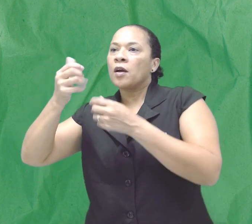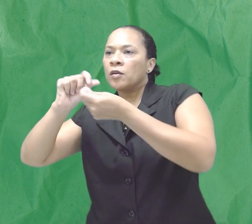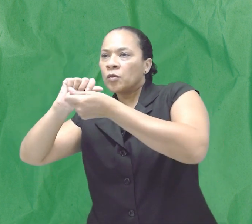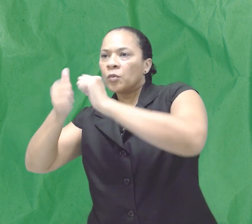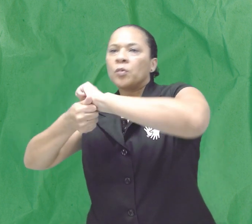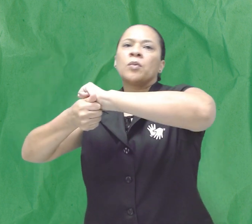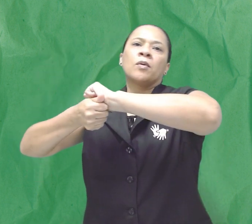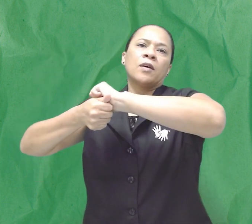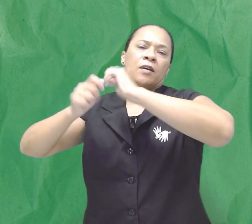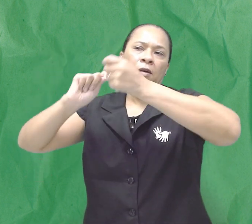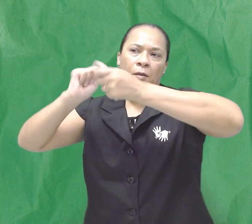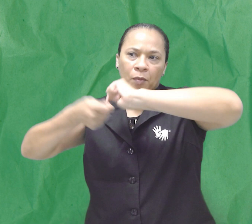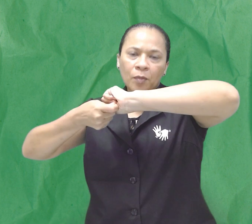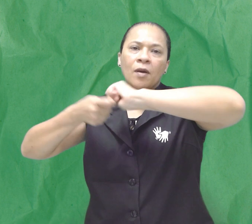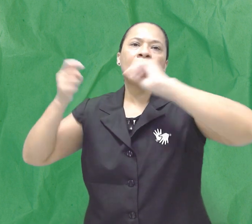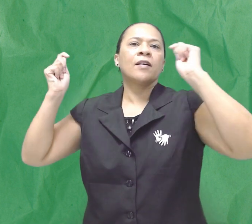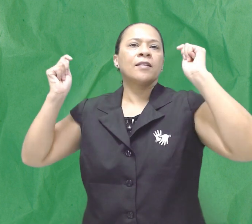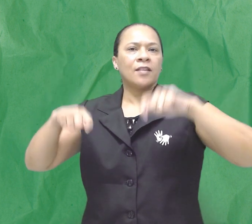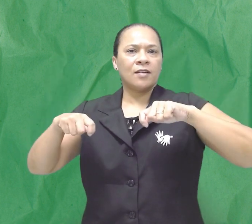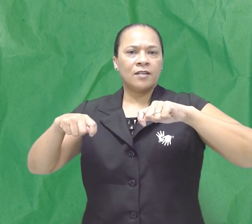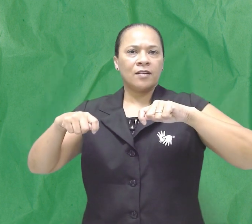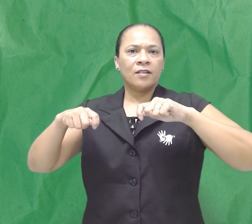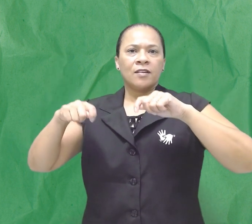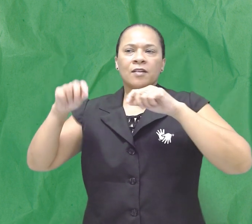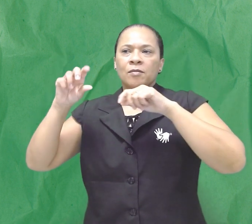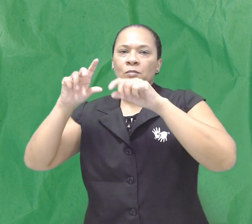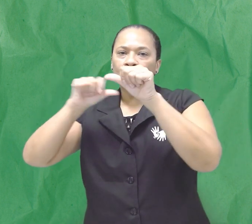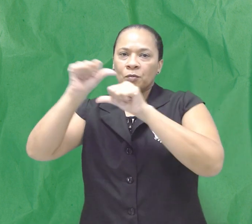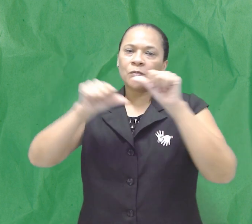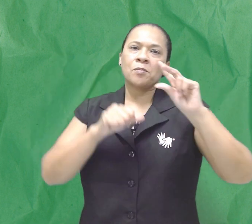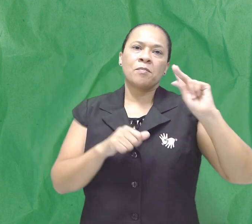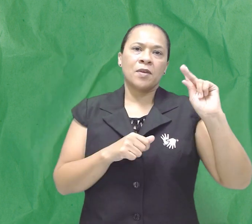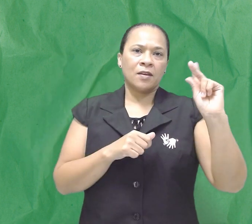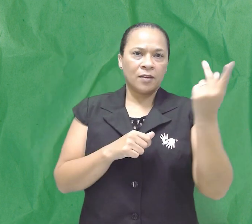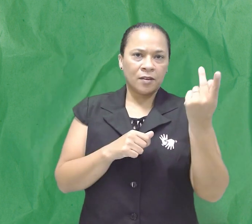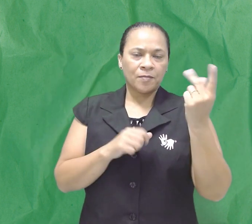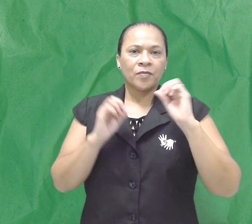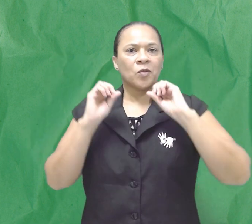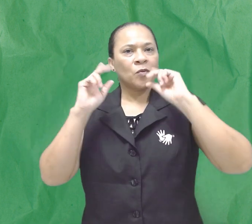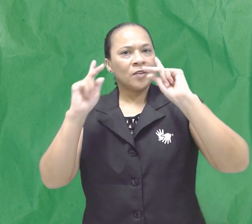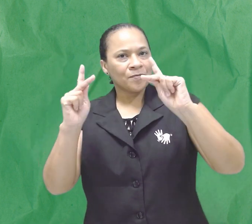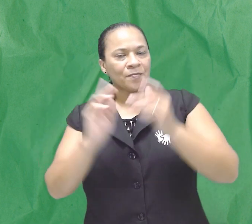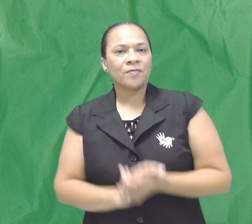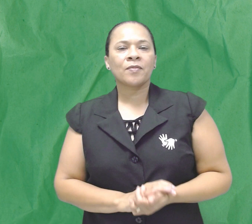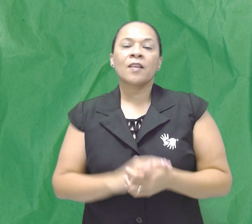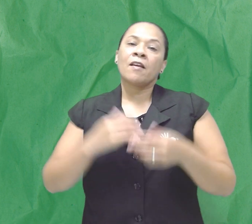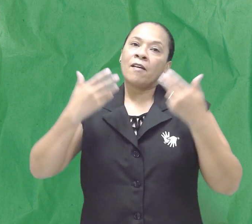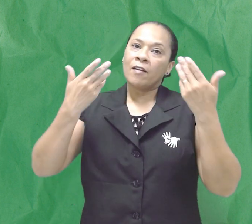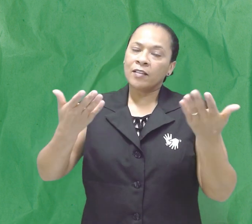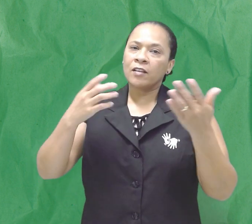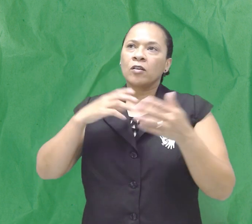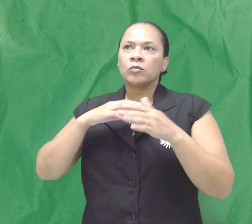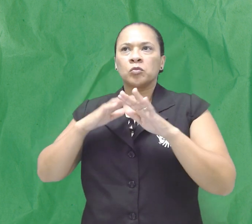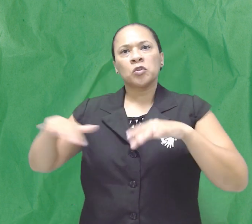conversão, né, desse sinal eletrônico para um valor de pH, tá bom? De modo geral, o eletrodo de um